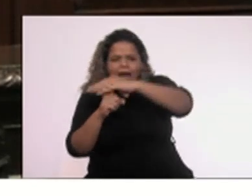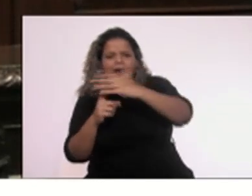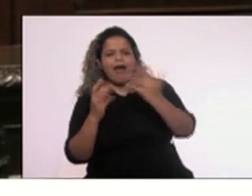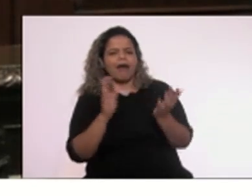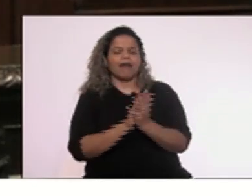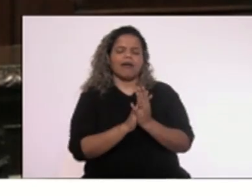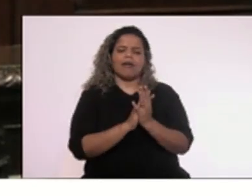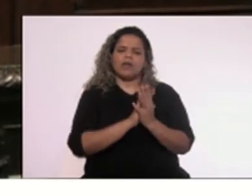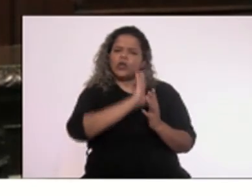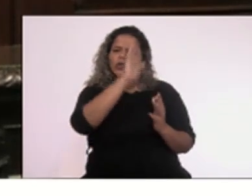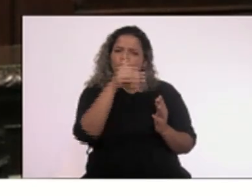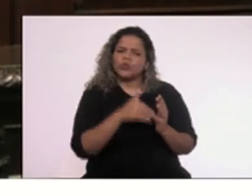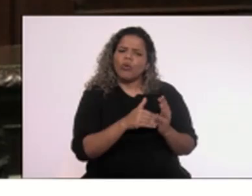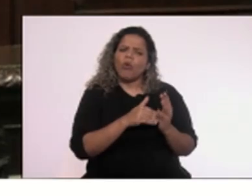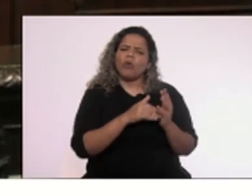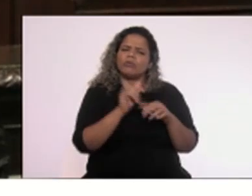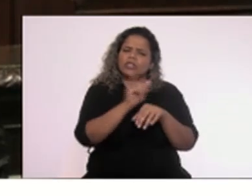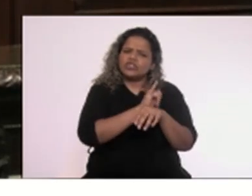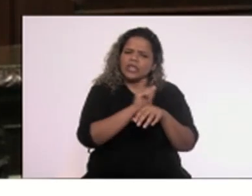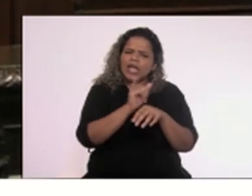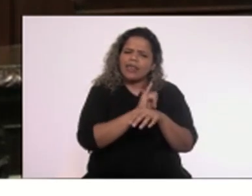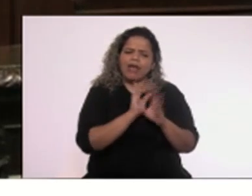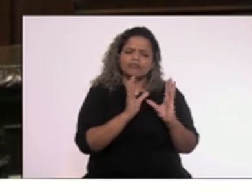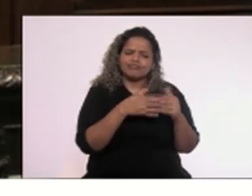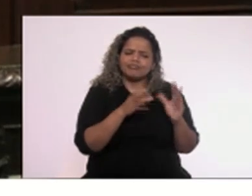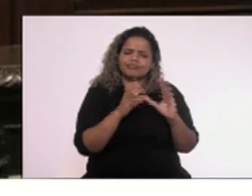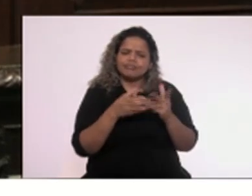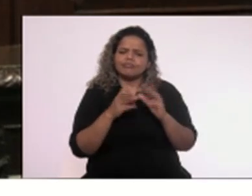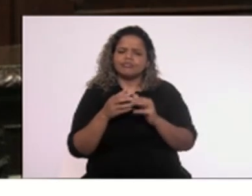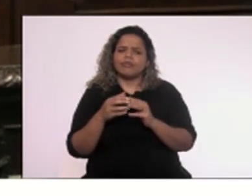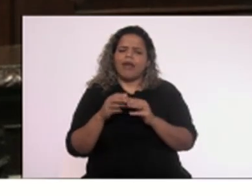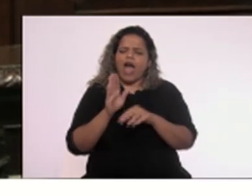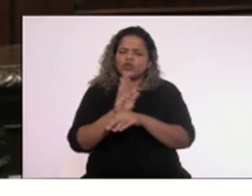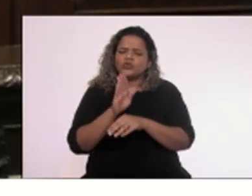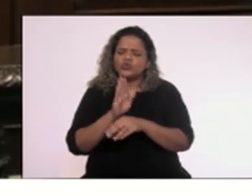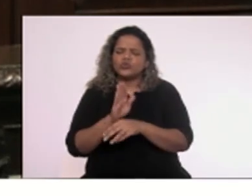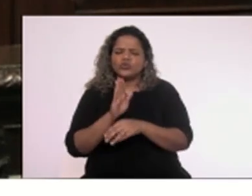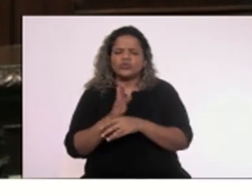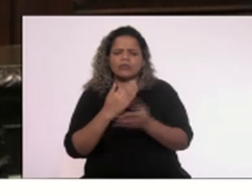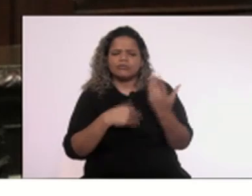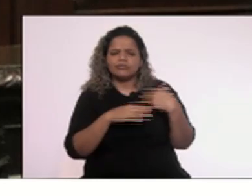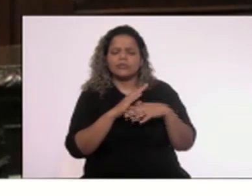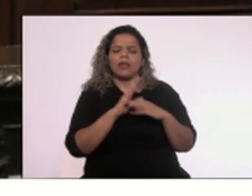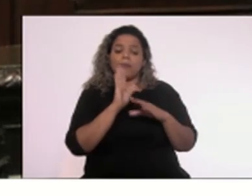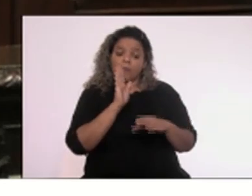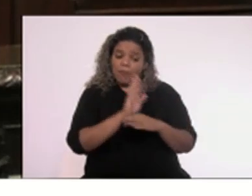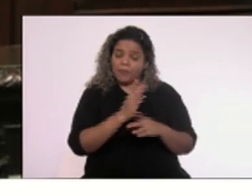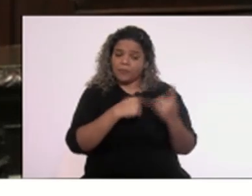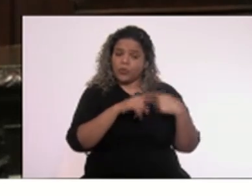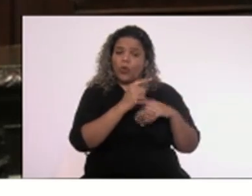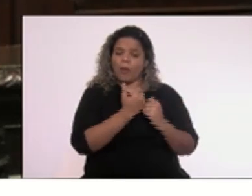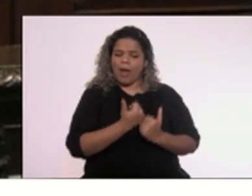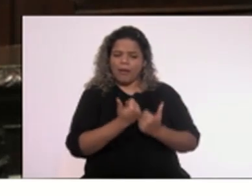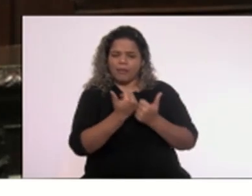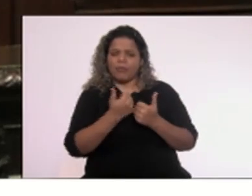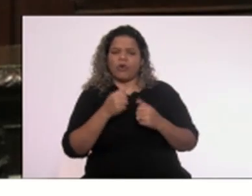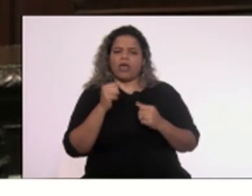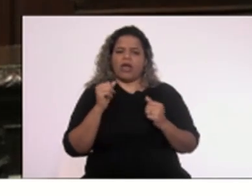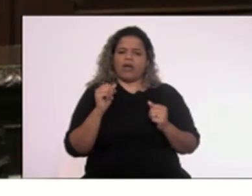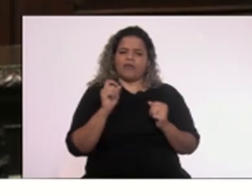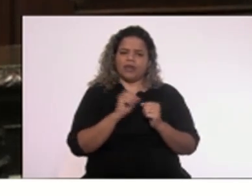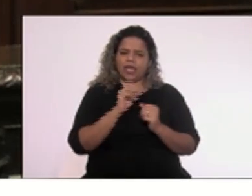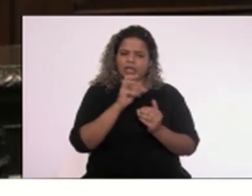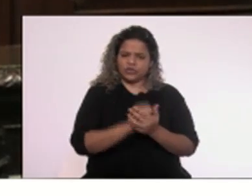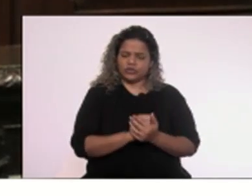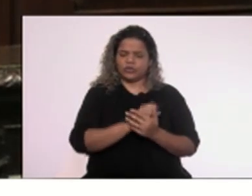tem todas as pequenas políticas que o município pode desenvolver para favorecer essa atividade. Portanto, faço esse